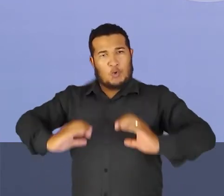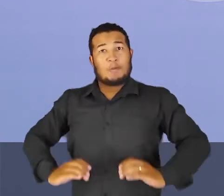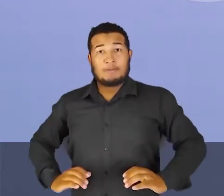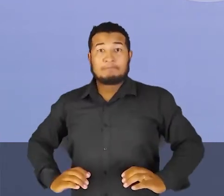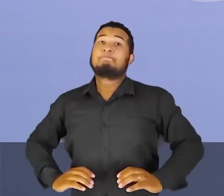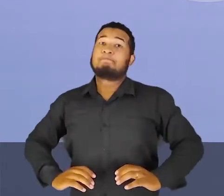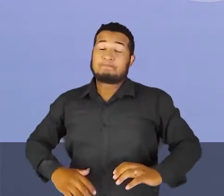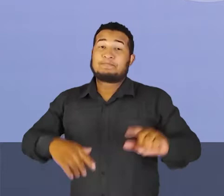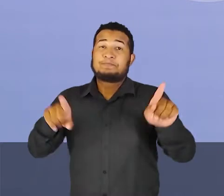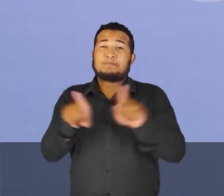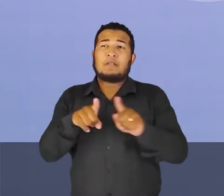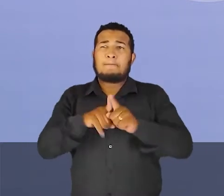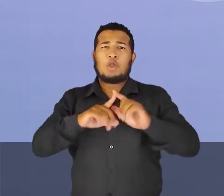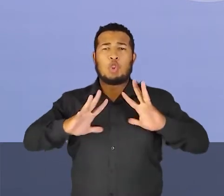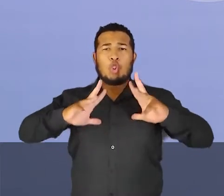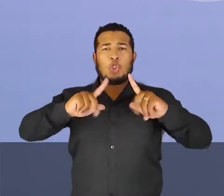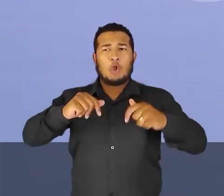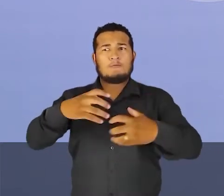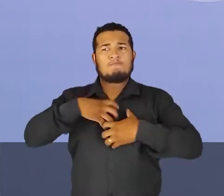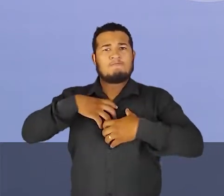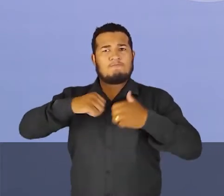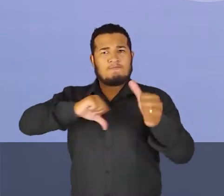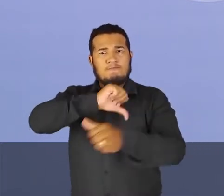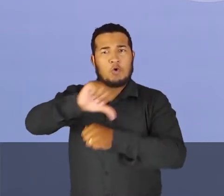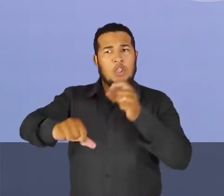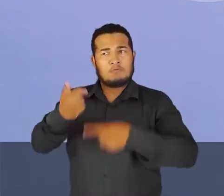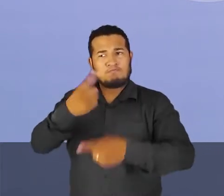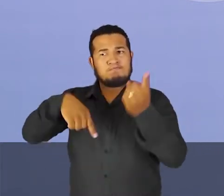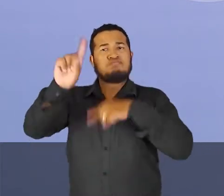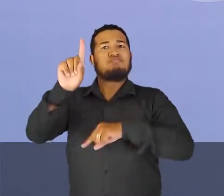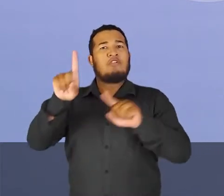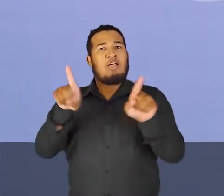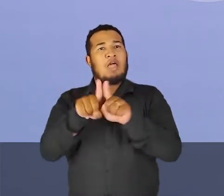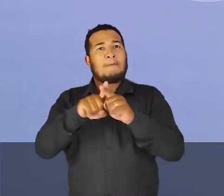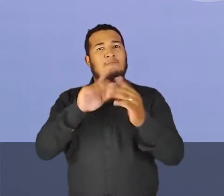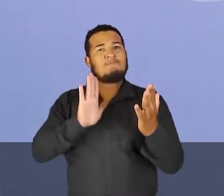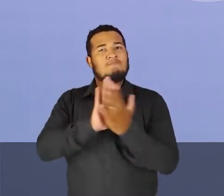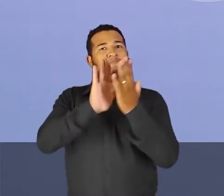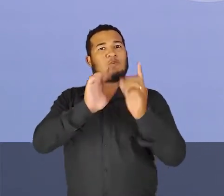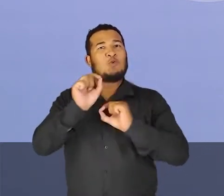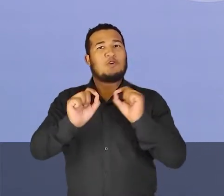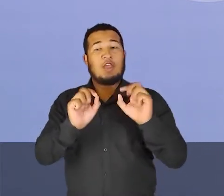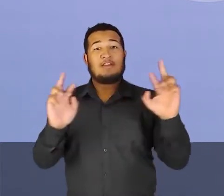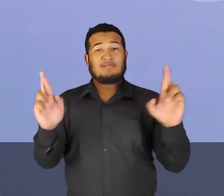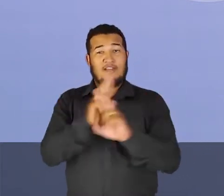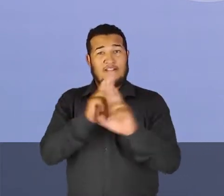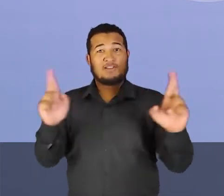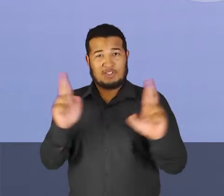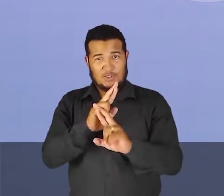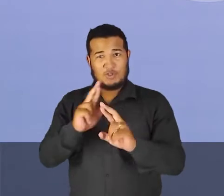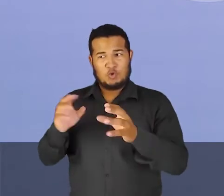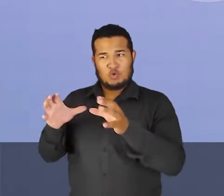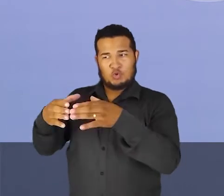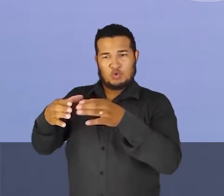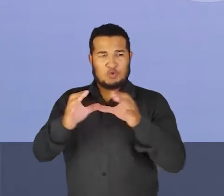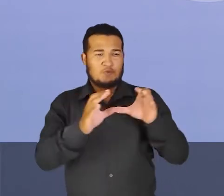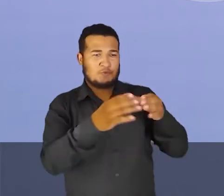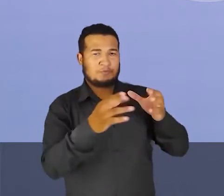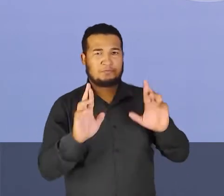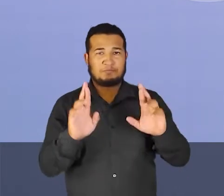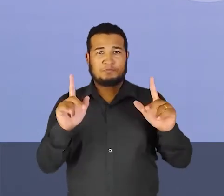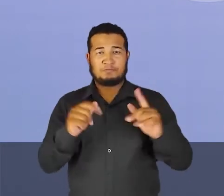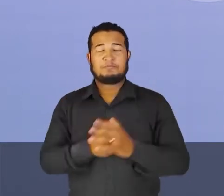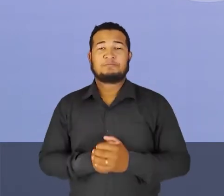comportamentos, né? E toda essa mudança impacta também na relação com as gerações que são